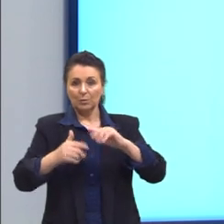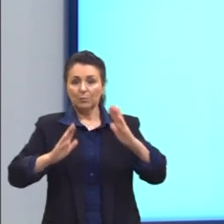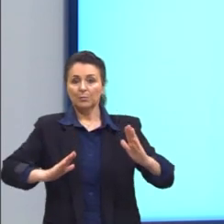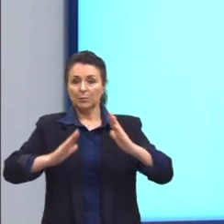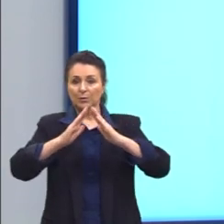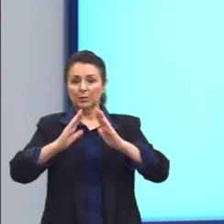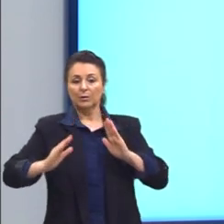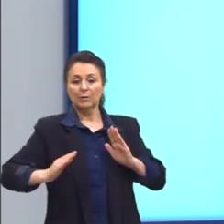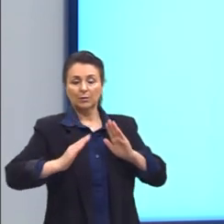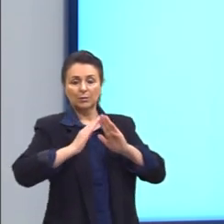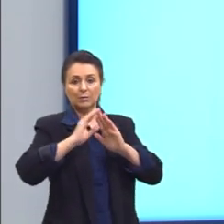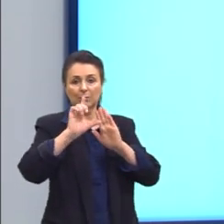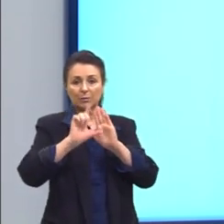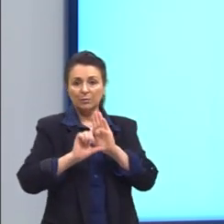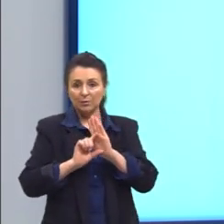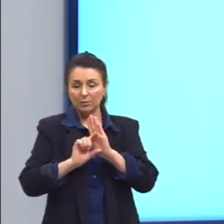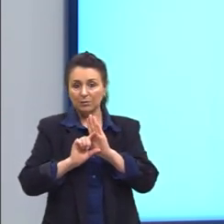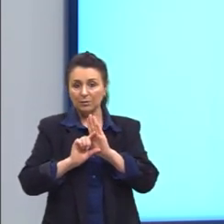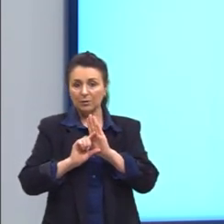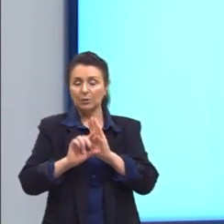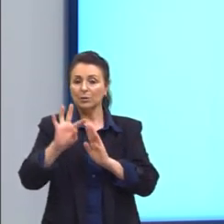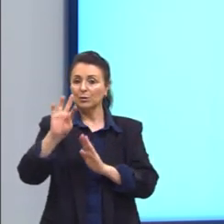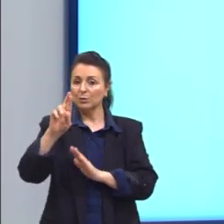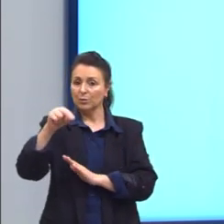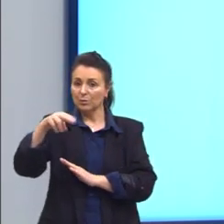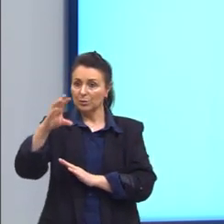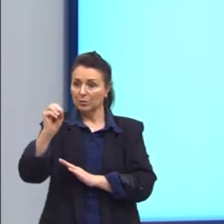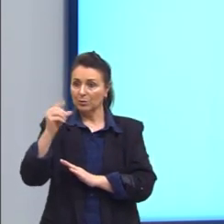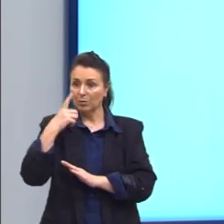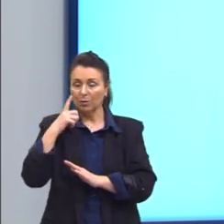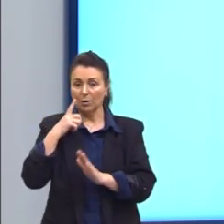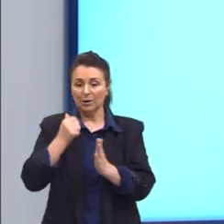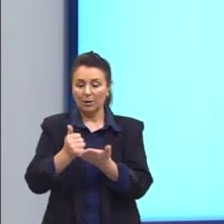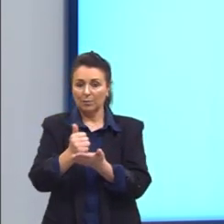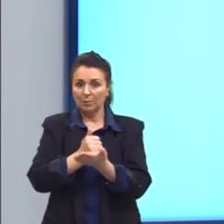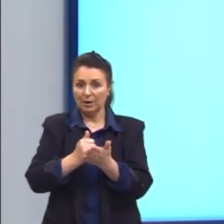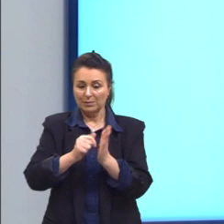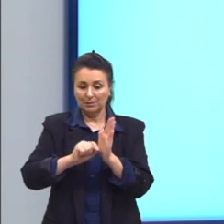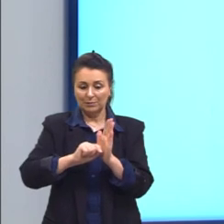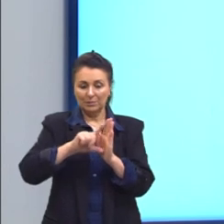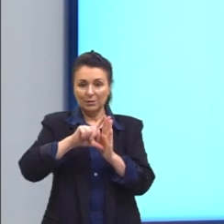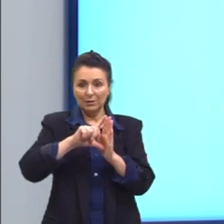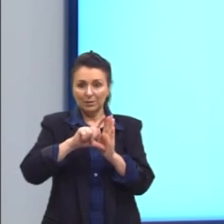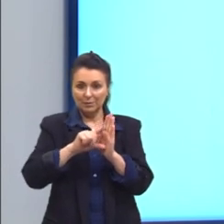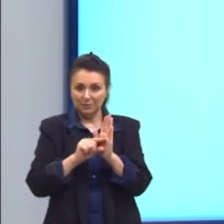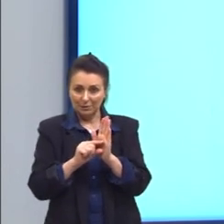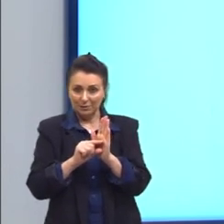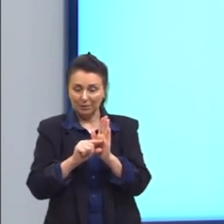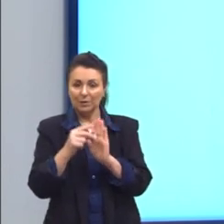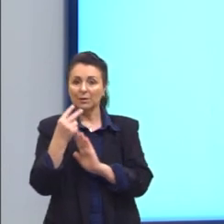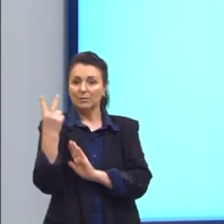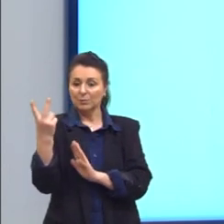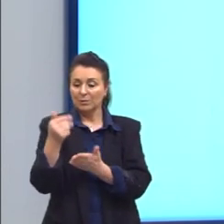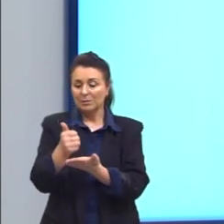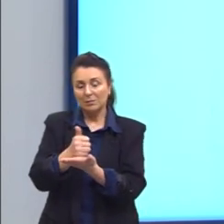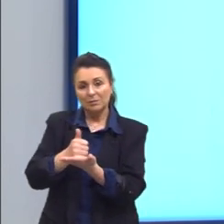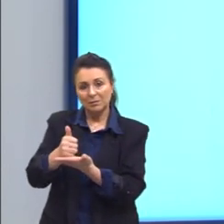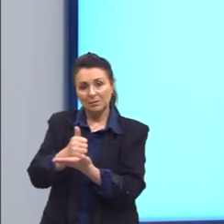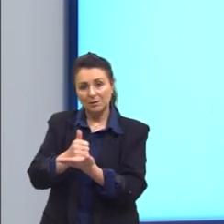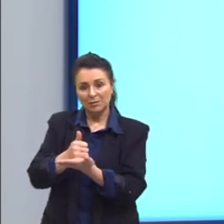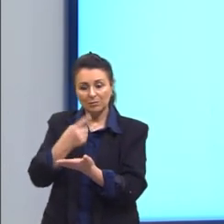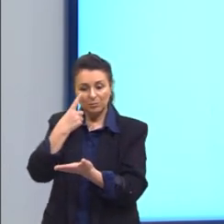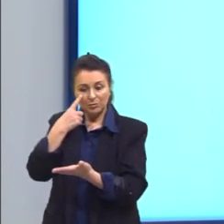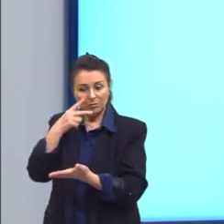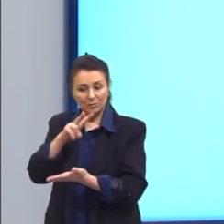Observe aqui no tronco nós temos o que nós chamamos de base menor e base maior tá seria umas duas bases que nós